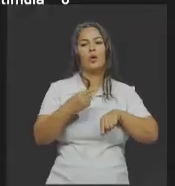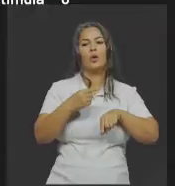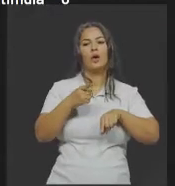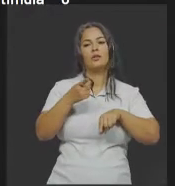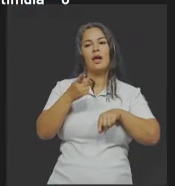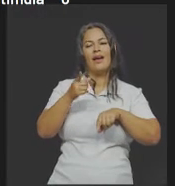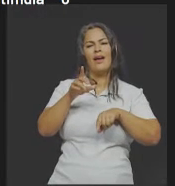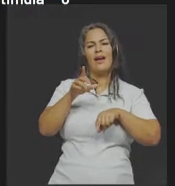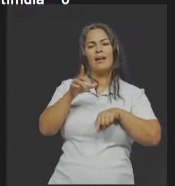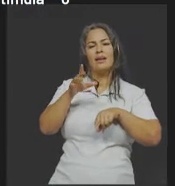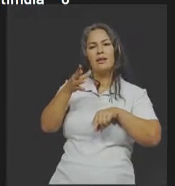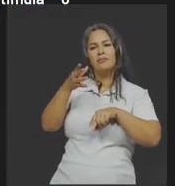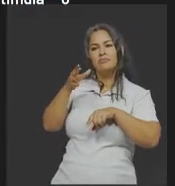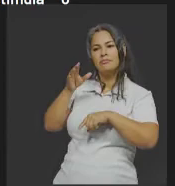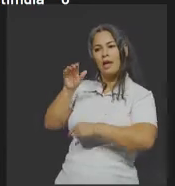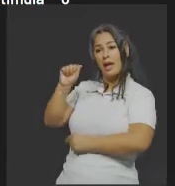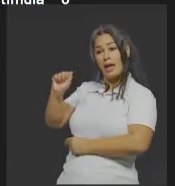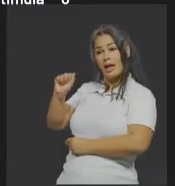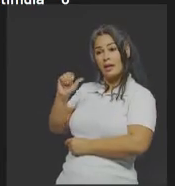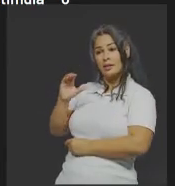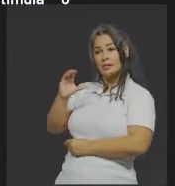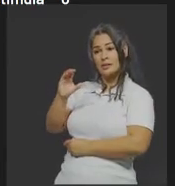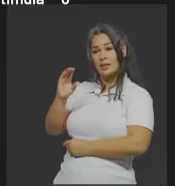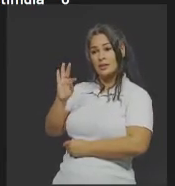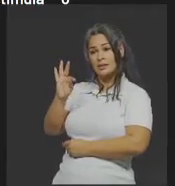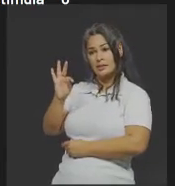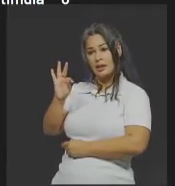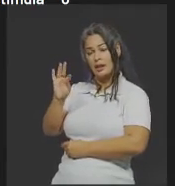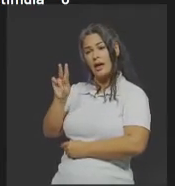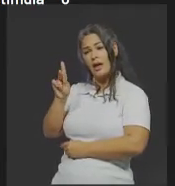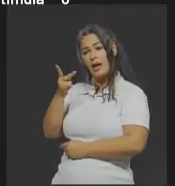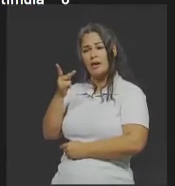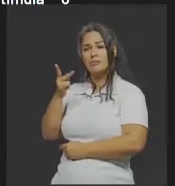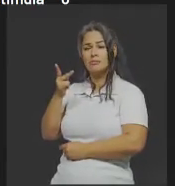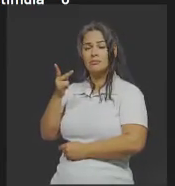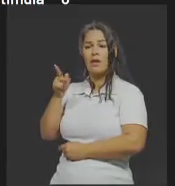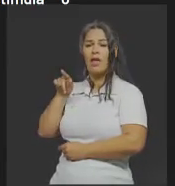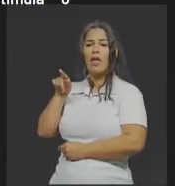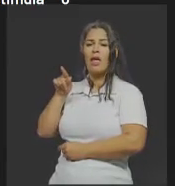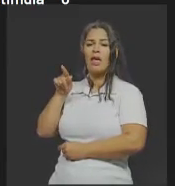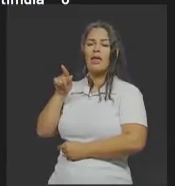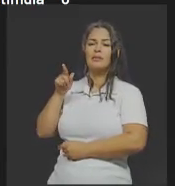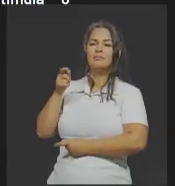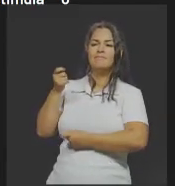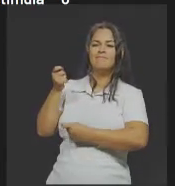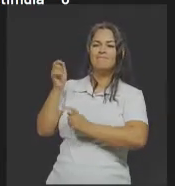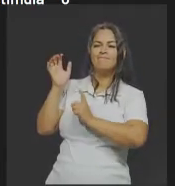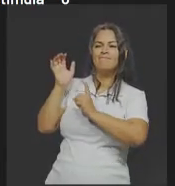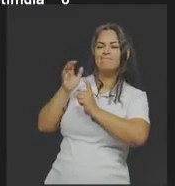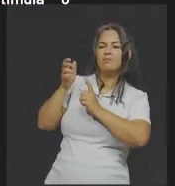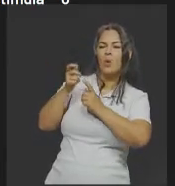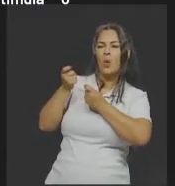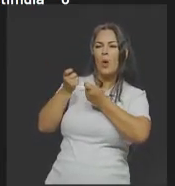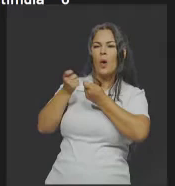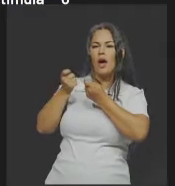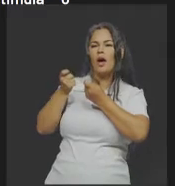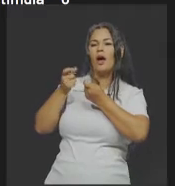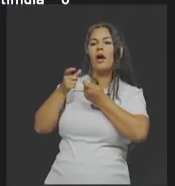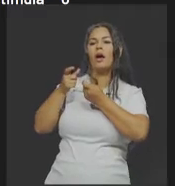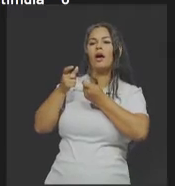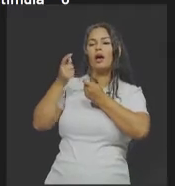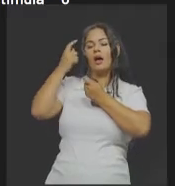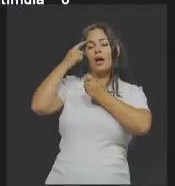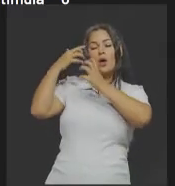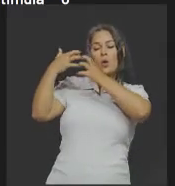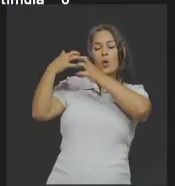for gravar. ACTH. Ele estimula o córtex da suprarrenal, ou seja, ele estimula